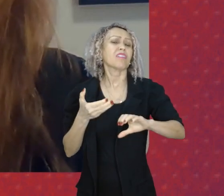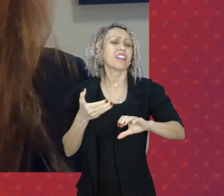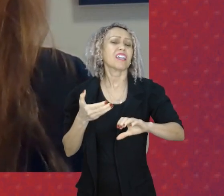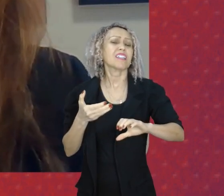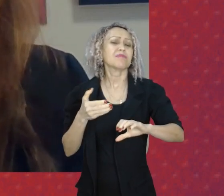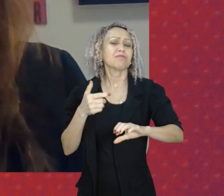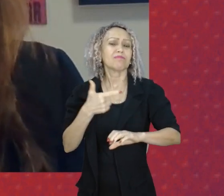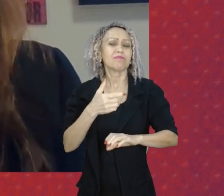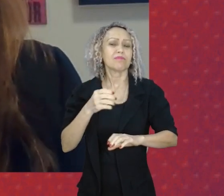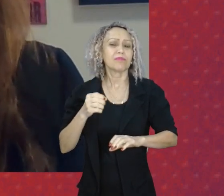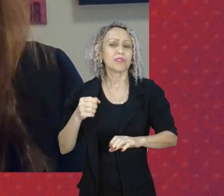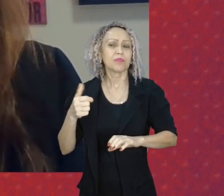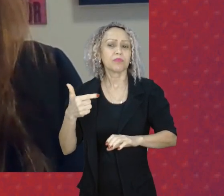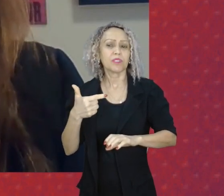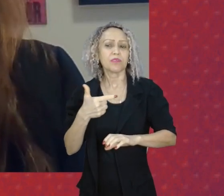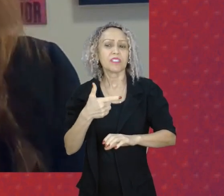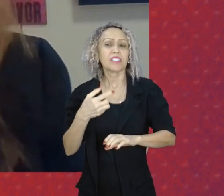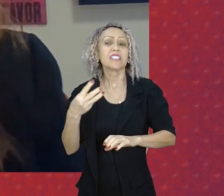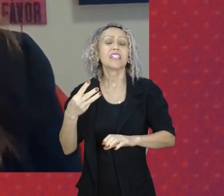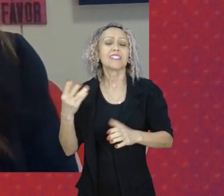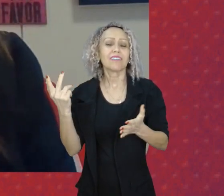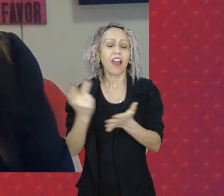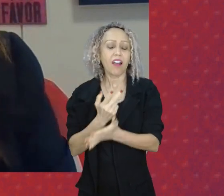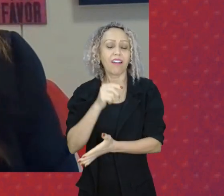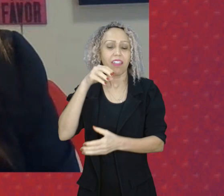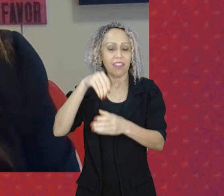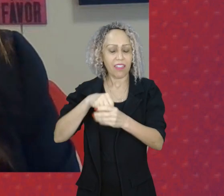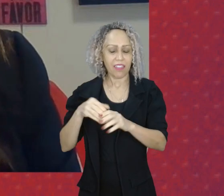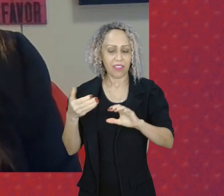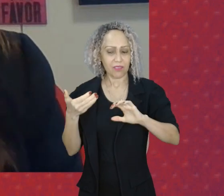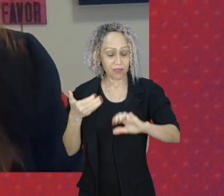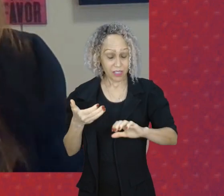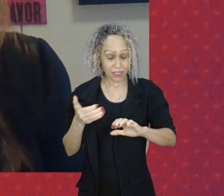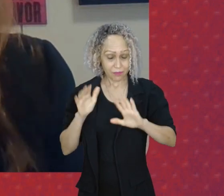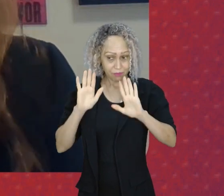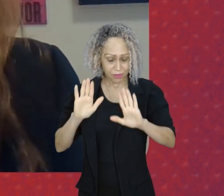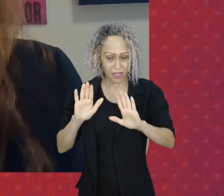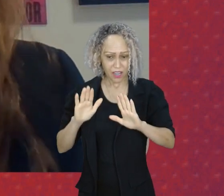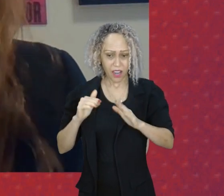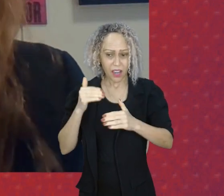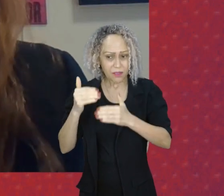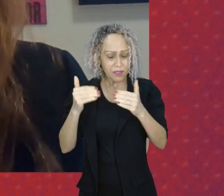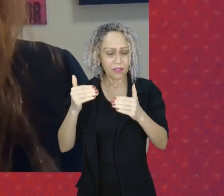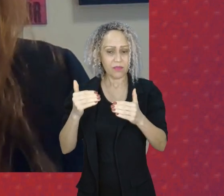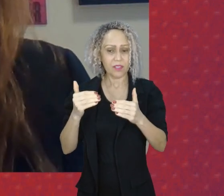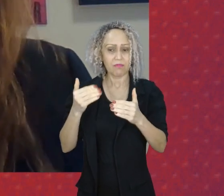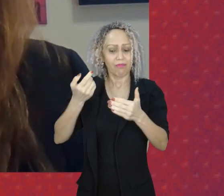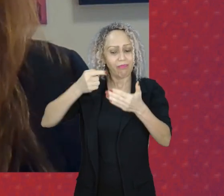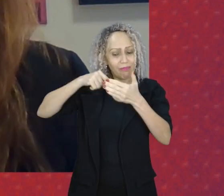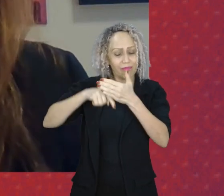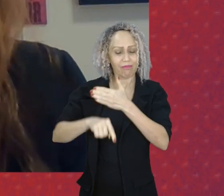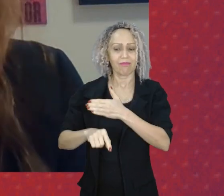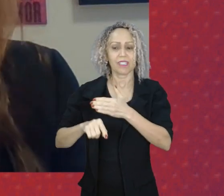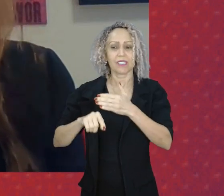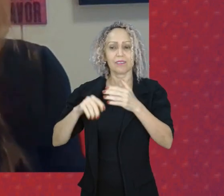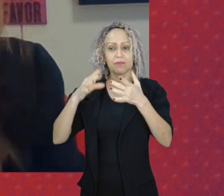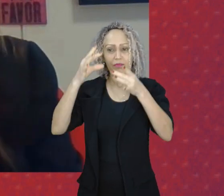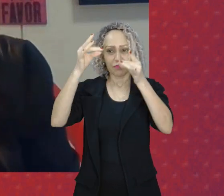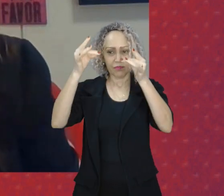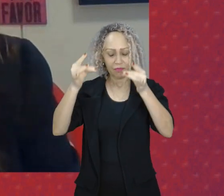enfim, vamos aí fazer um panorama inicial e nas próximas aulas a gente vai aprofundando. A gente sabe que a nossa Constituição Federal